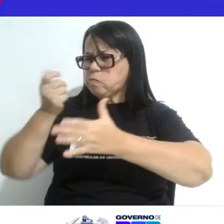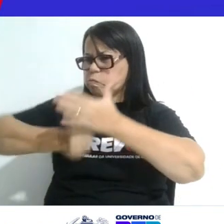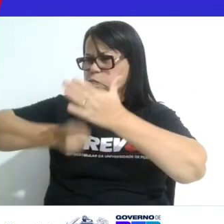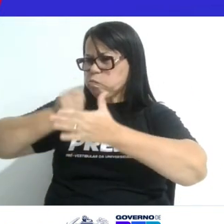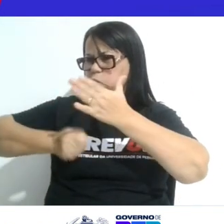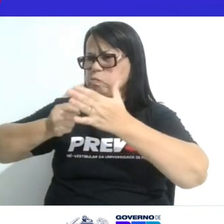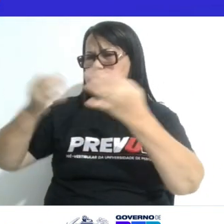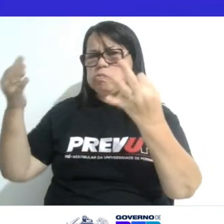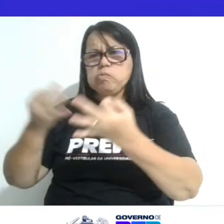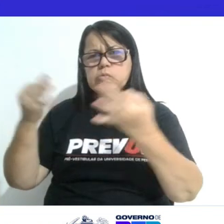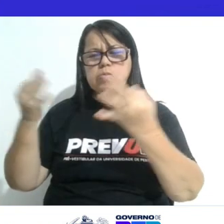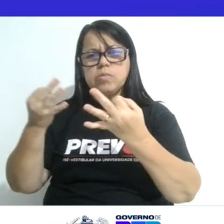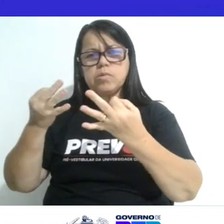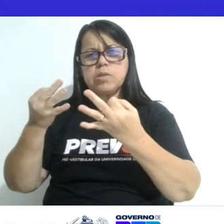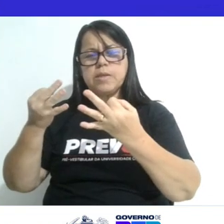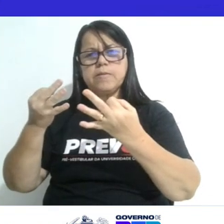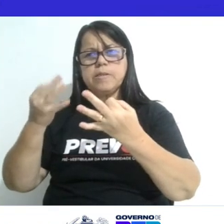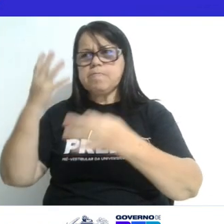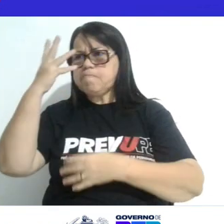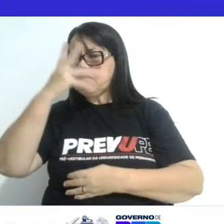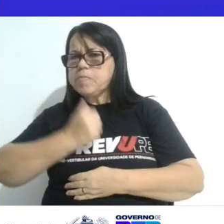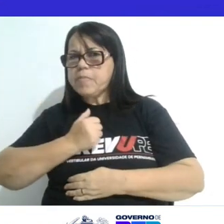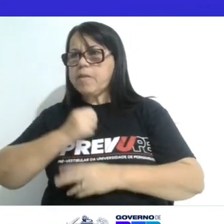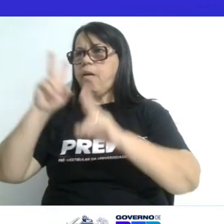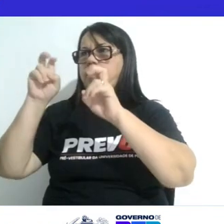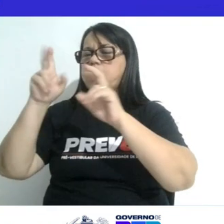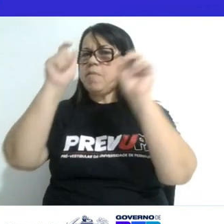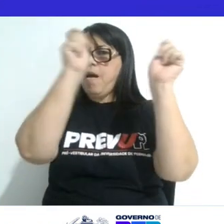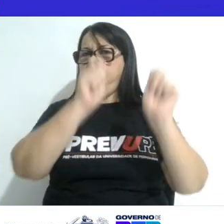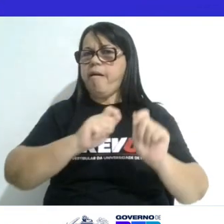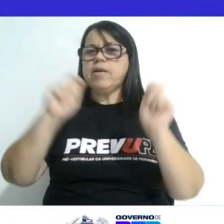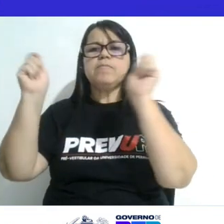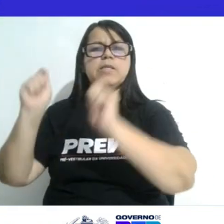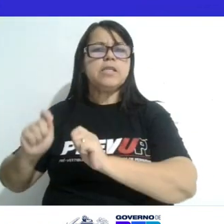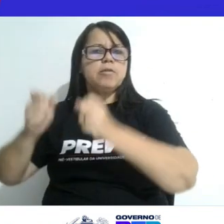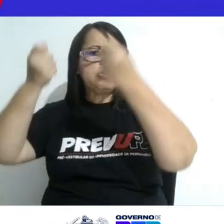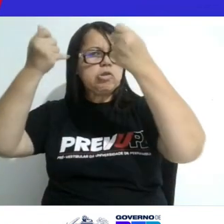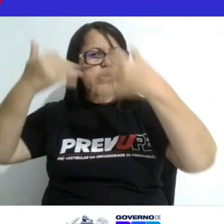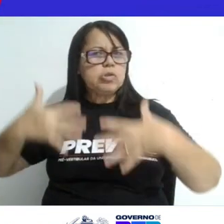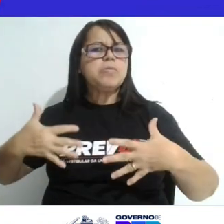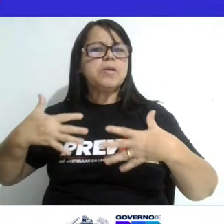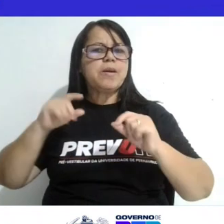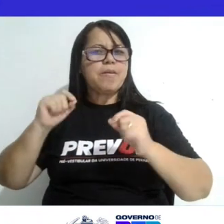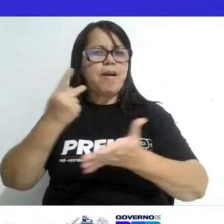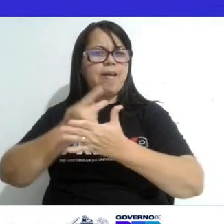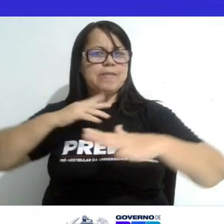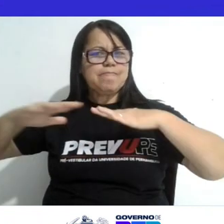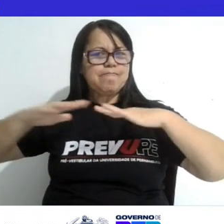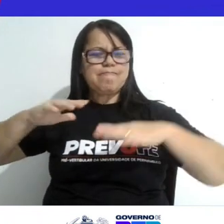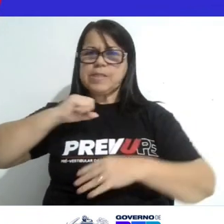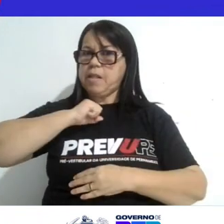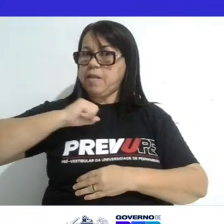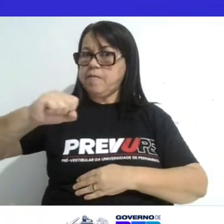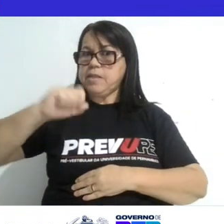objetividade e ao culto da forma feita o lema arte pela arte sintetiza bem a filosofia do movimento que defendia que a